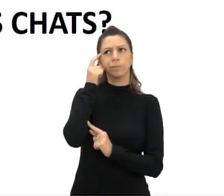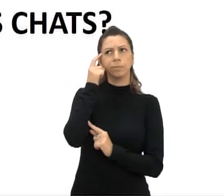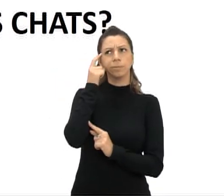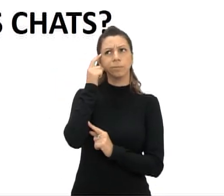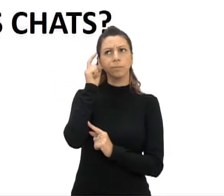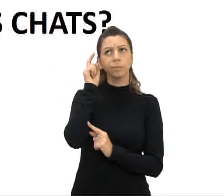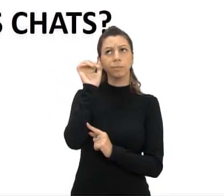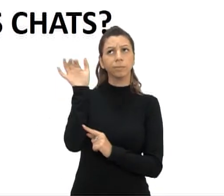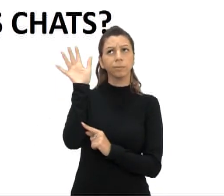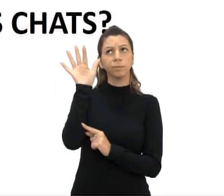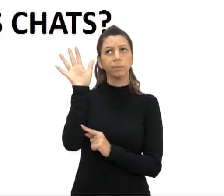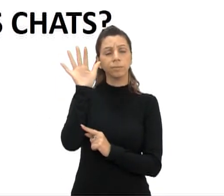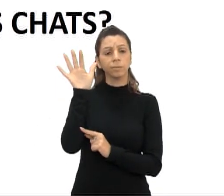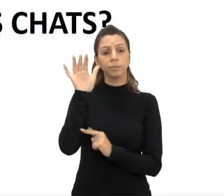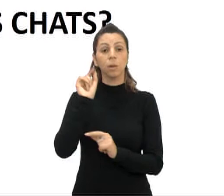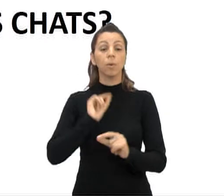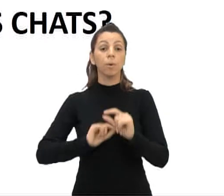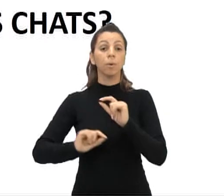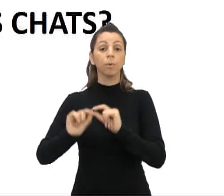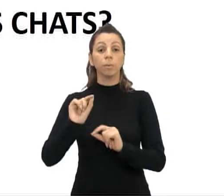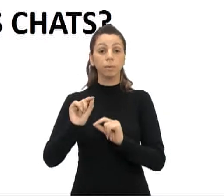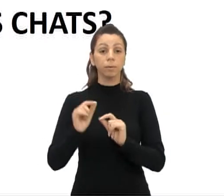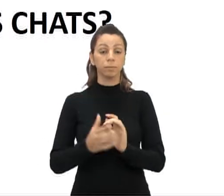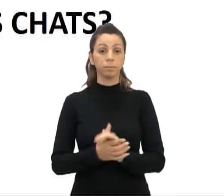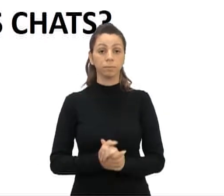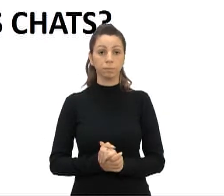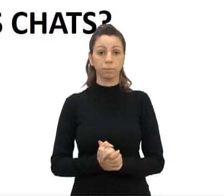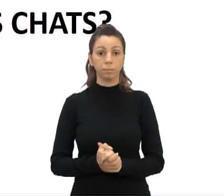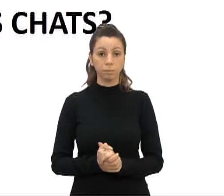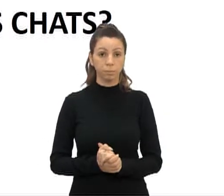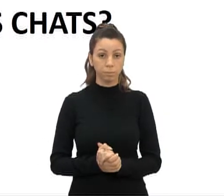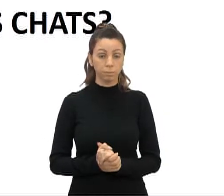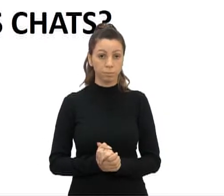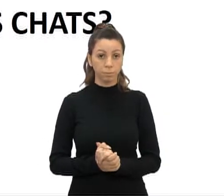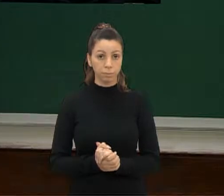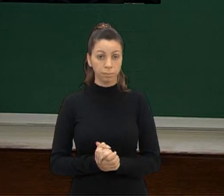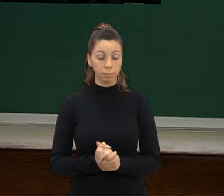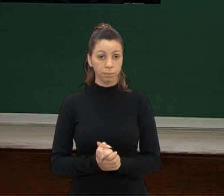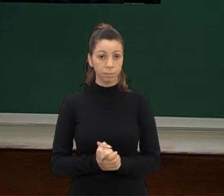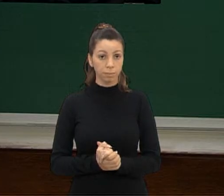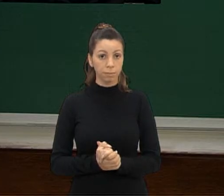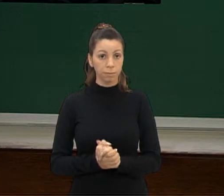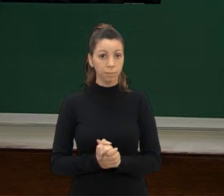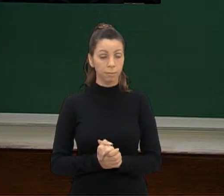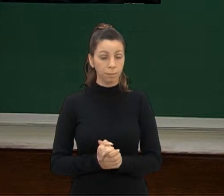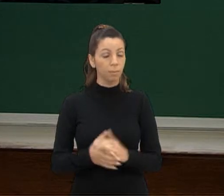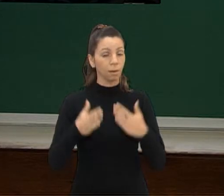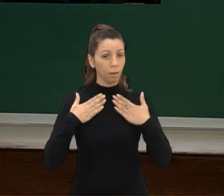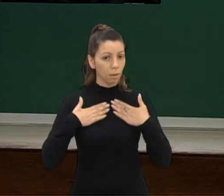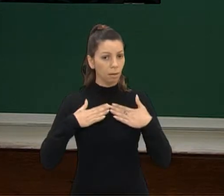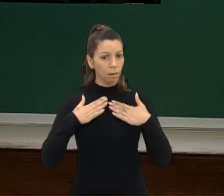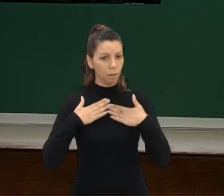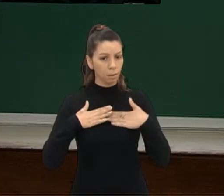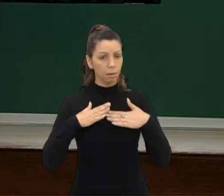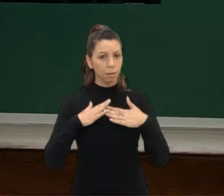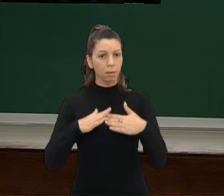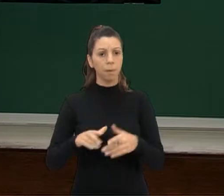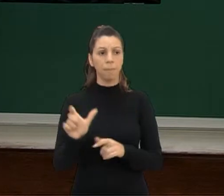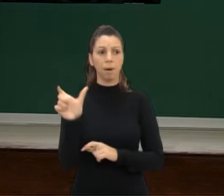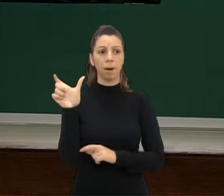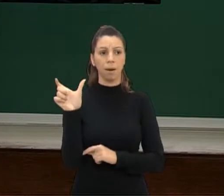pouquinho. Que solemos compartir em los chats? Calma, profe, não sei o que significa a palavra